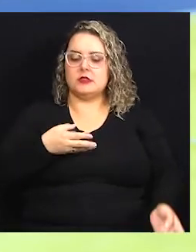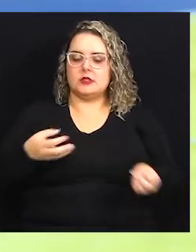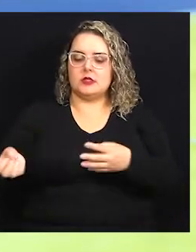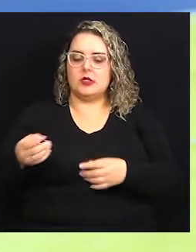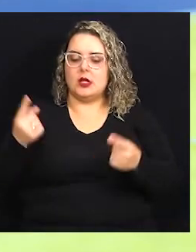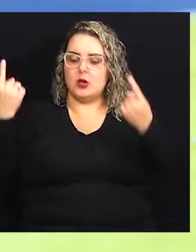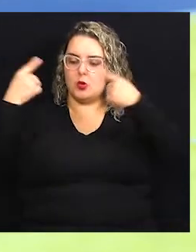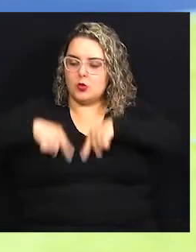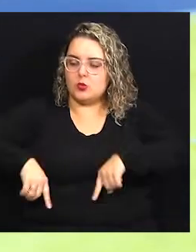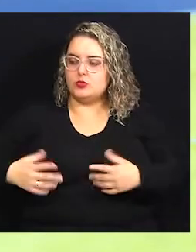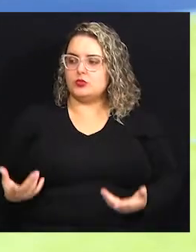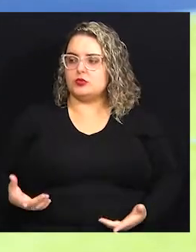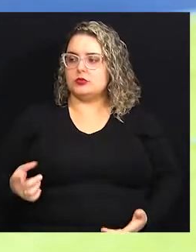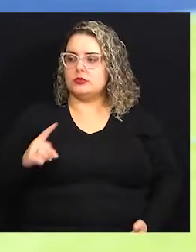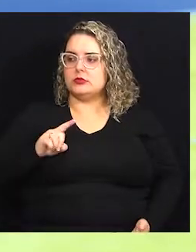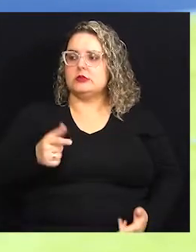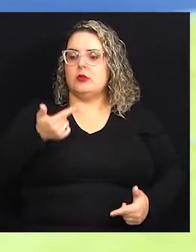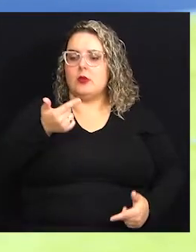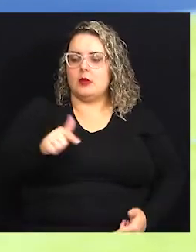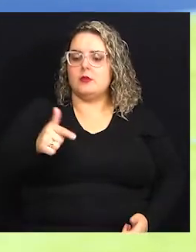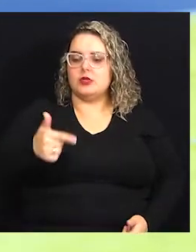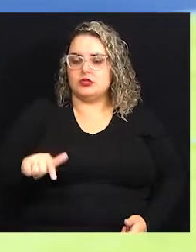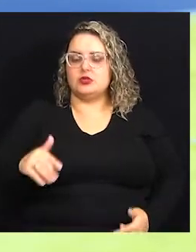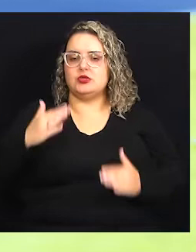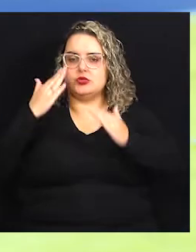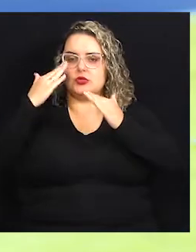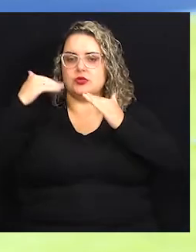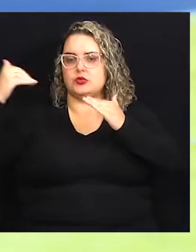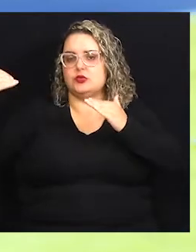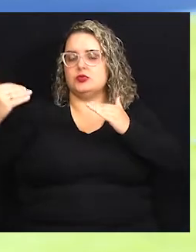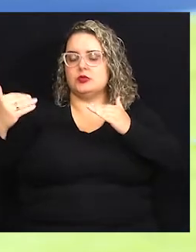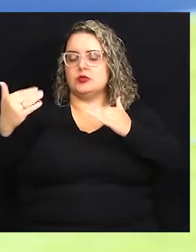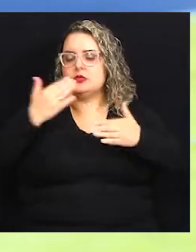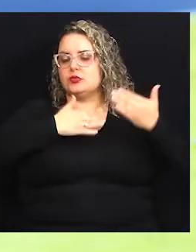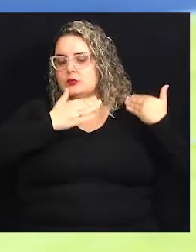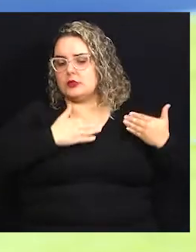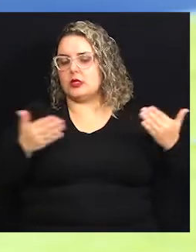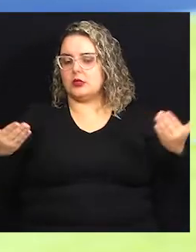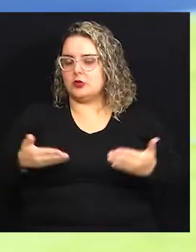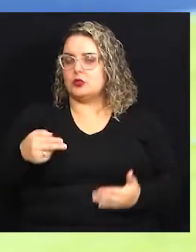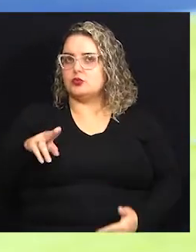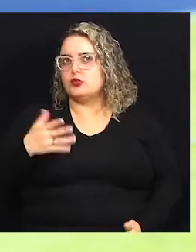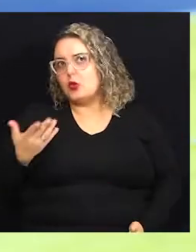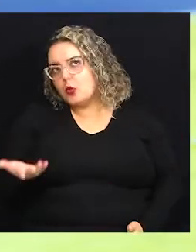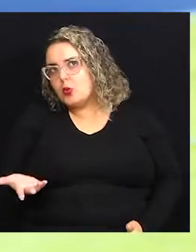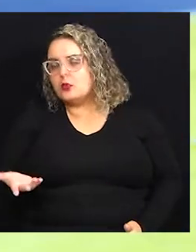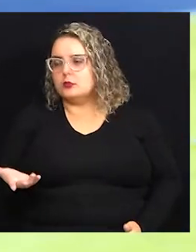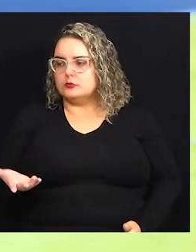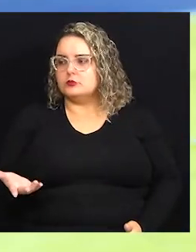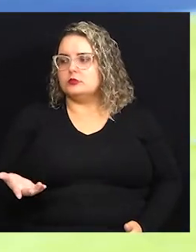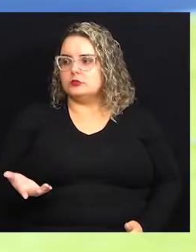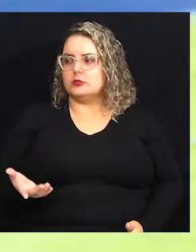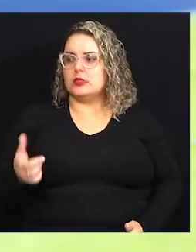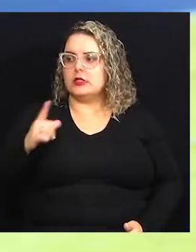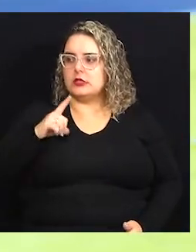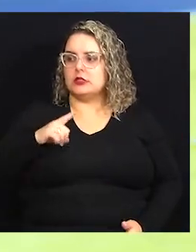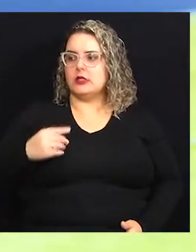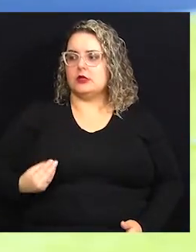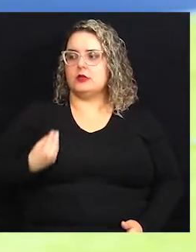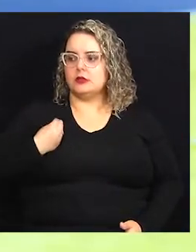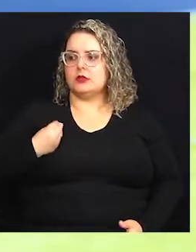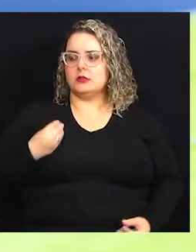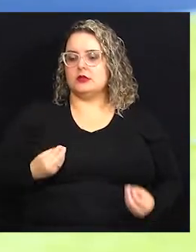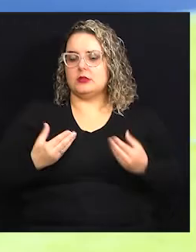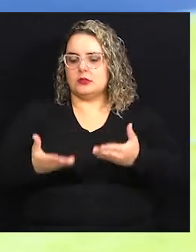para você não repetir o sucesso que você teve no passado hoje, ou você pega muito do que você viveu